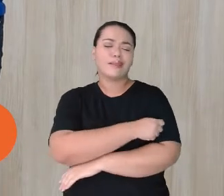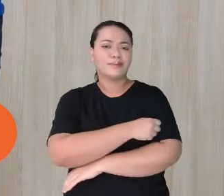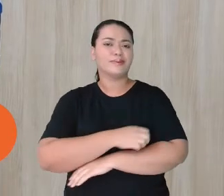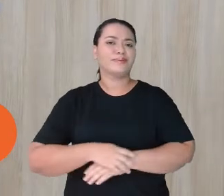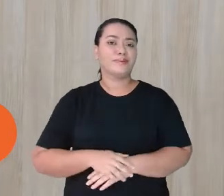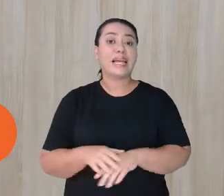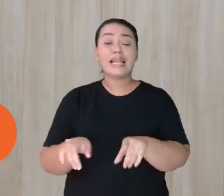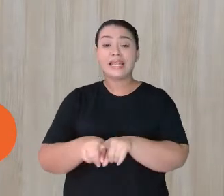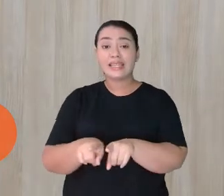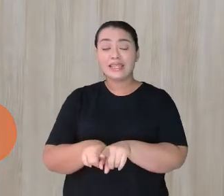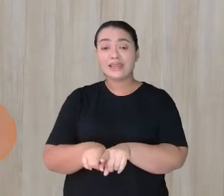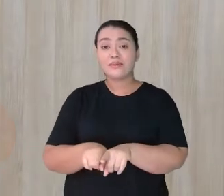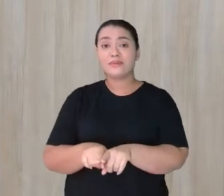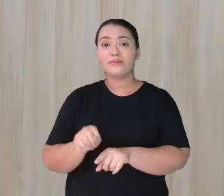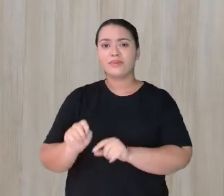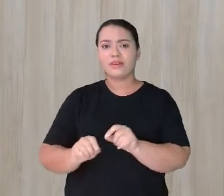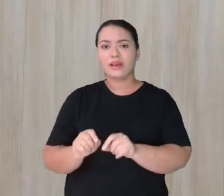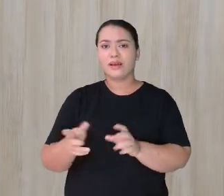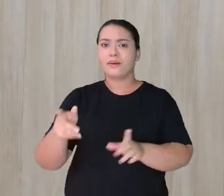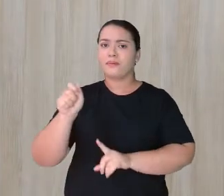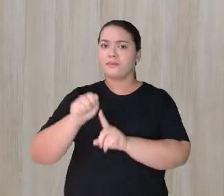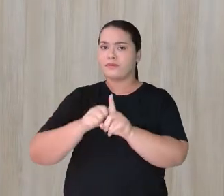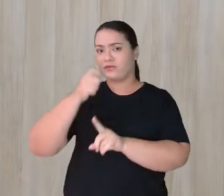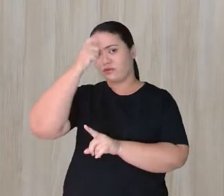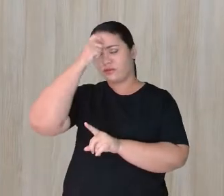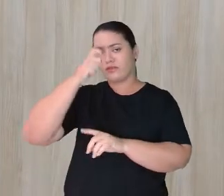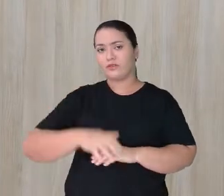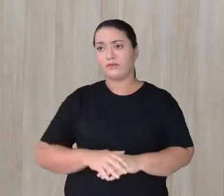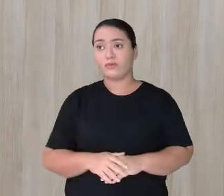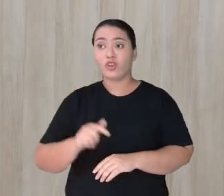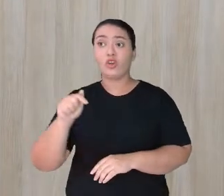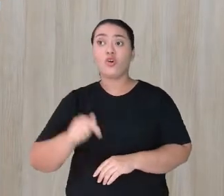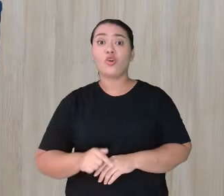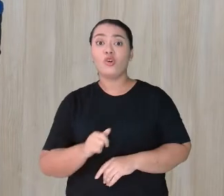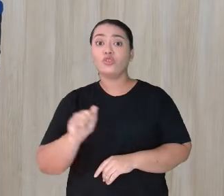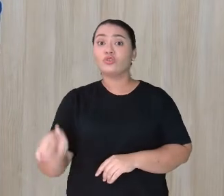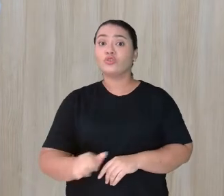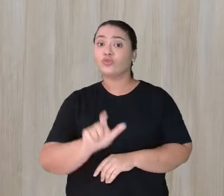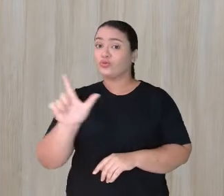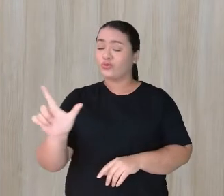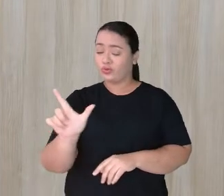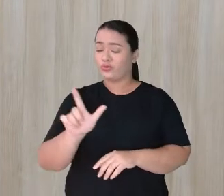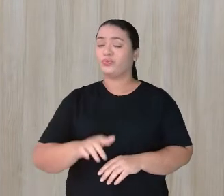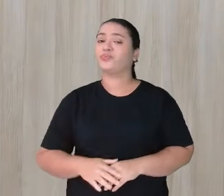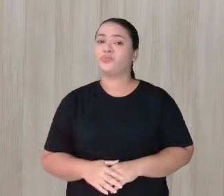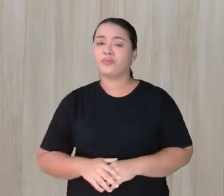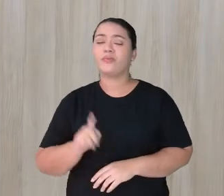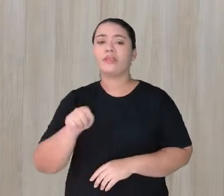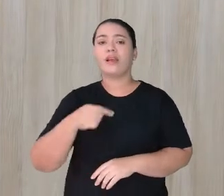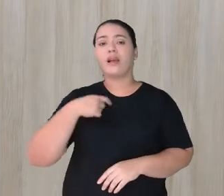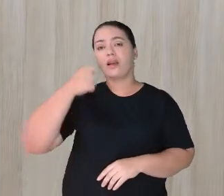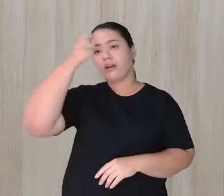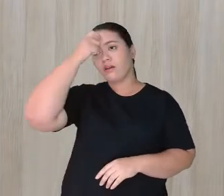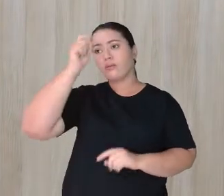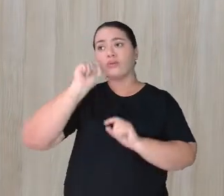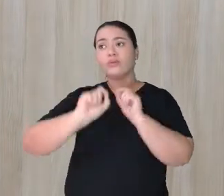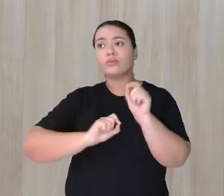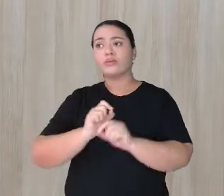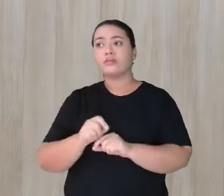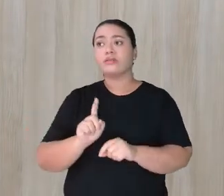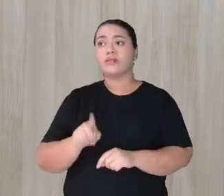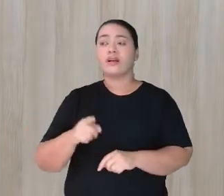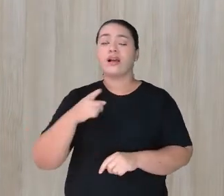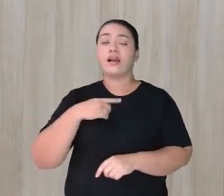sempre, trazemos mês de conscientização. Então, começamos o mês de julho, né, com a conscientização do